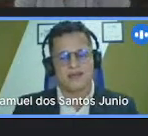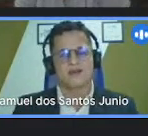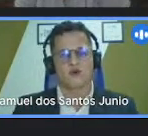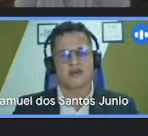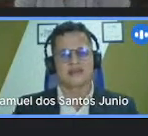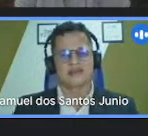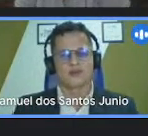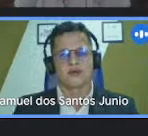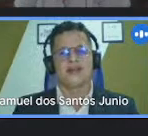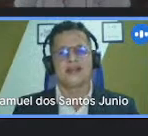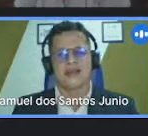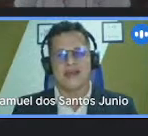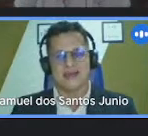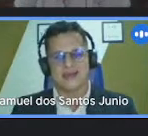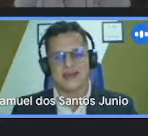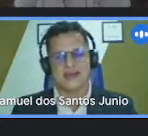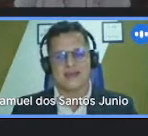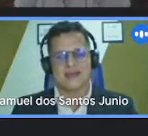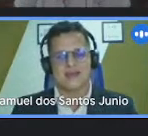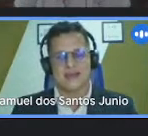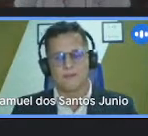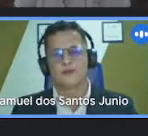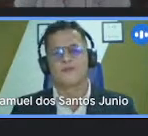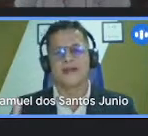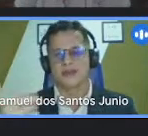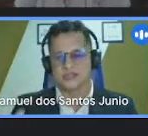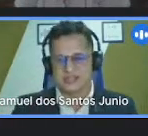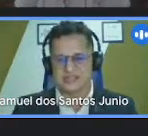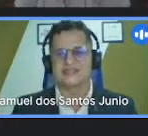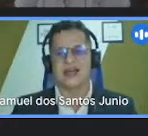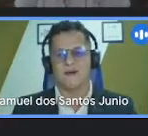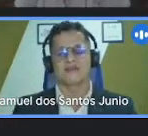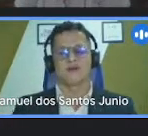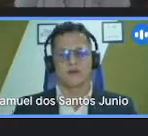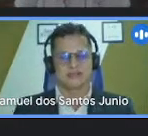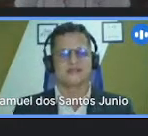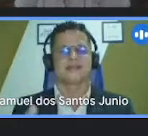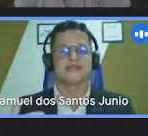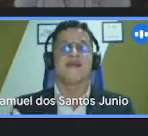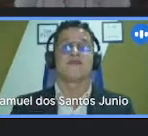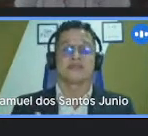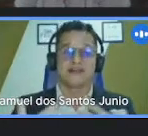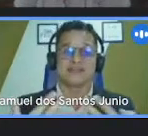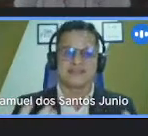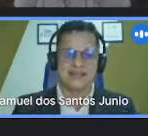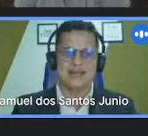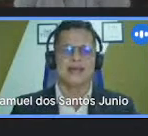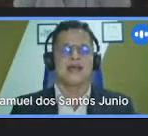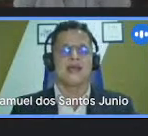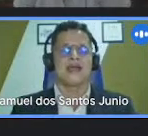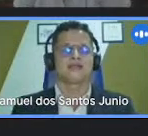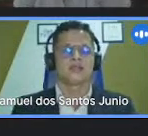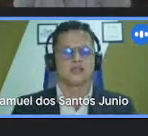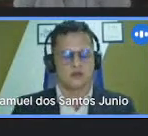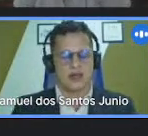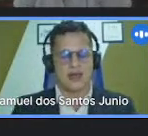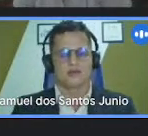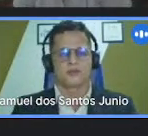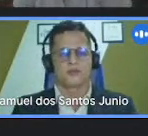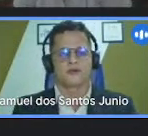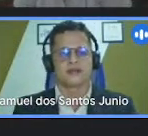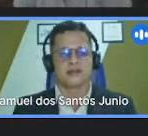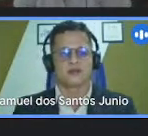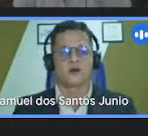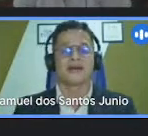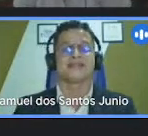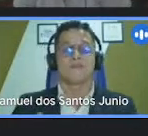sabe que o orientador, ele é por meio de edital, então, às vezes, você vai ser direcionado para